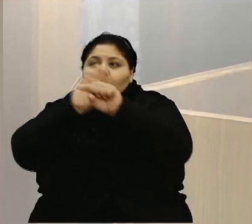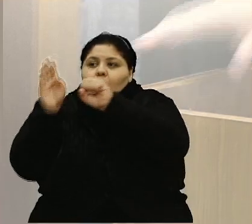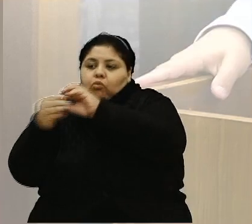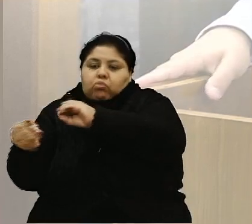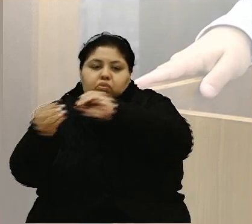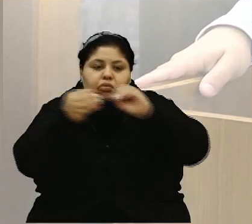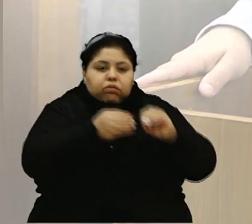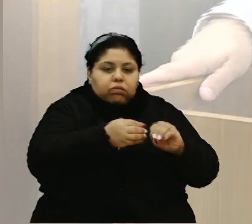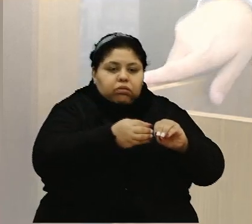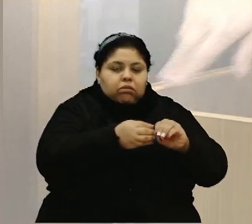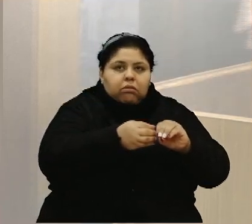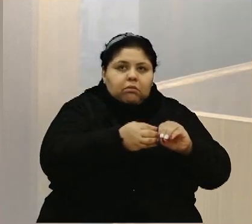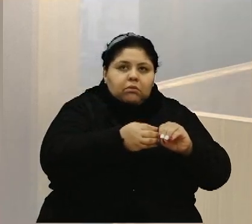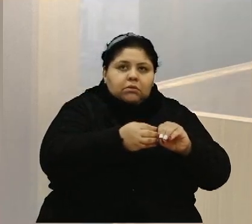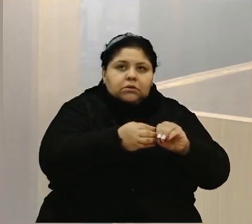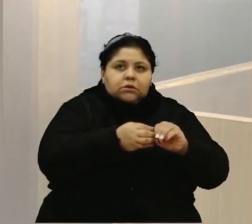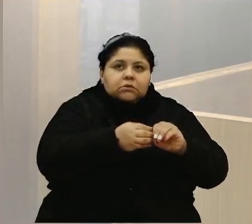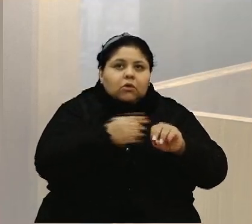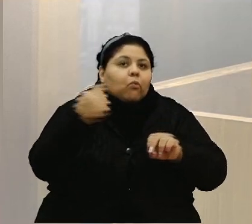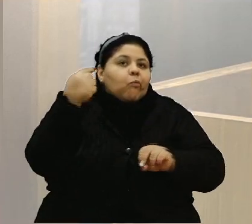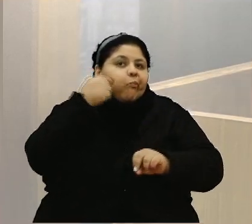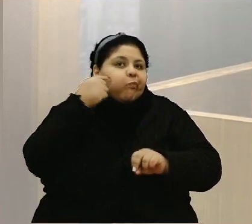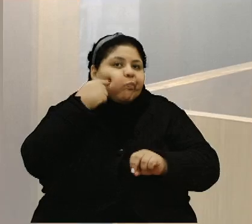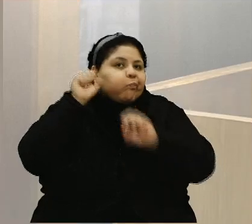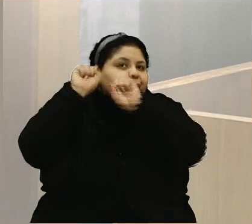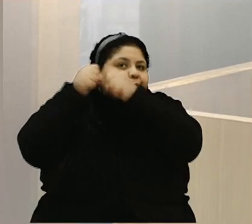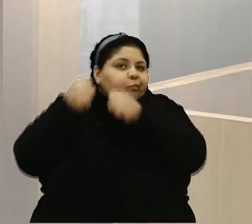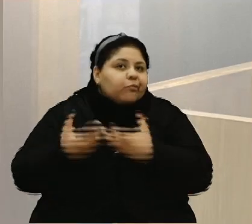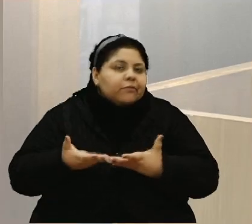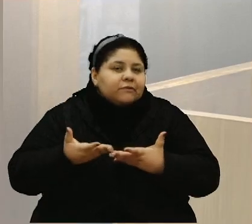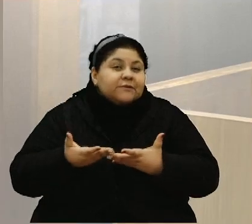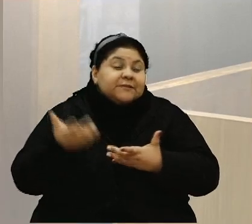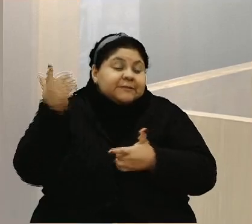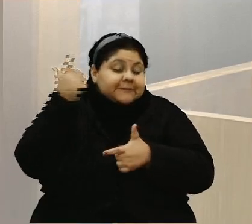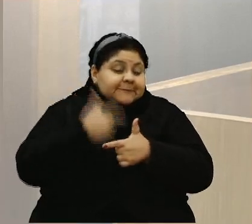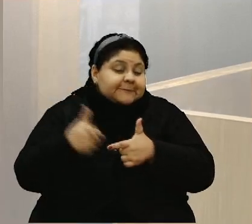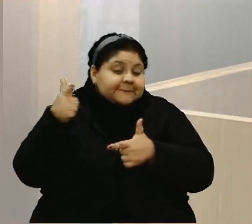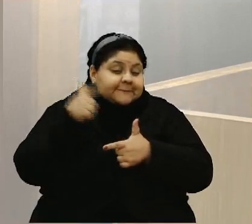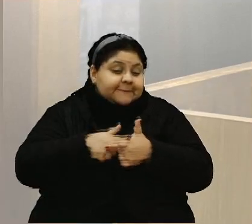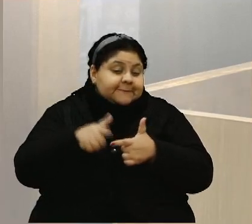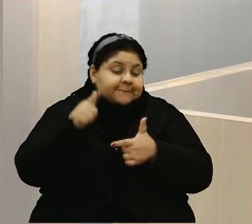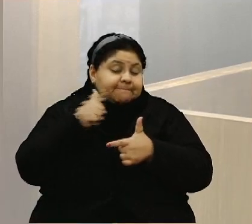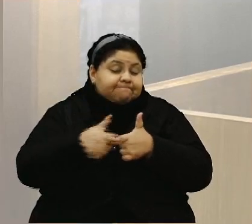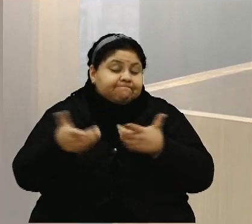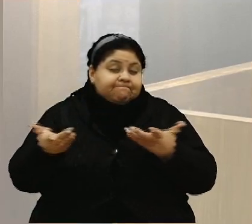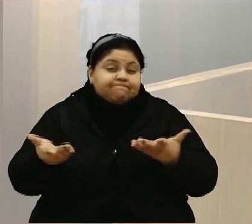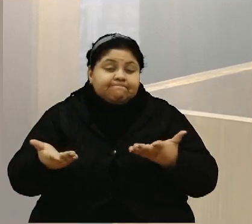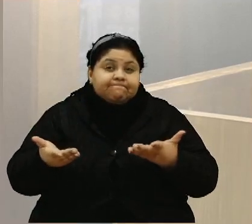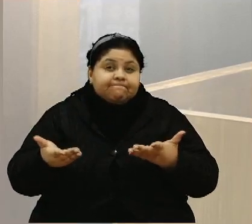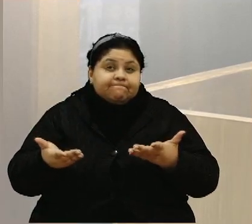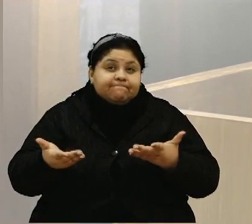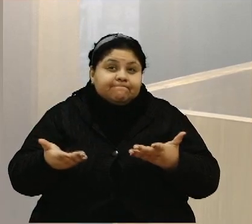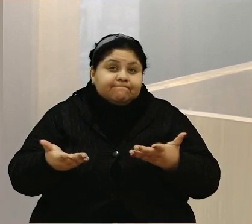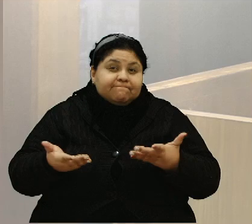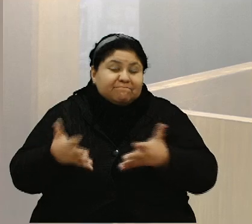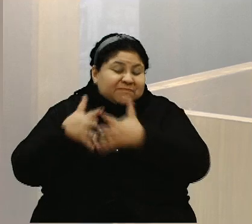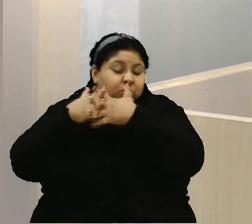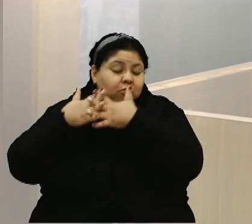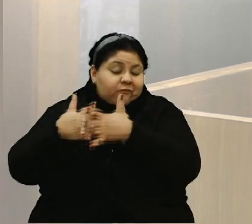povo está estourando pneu. Tá, assim, ó, a situação é absolutamente do